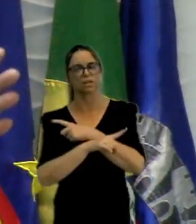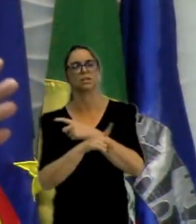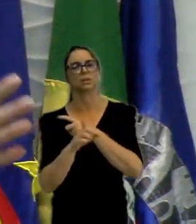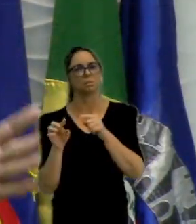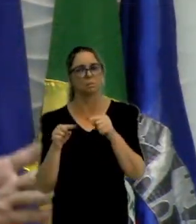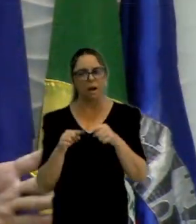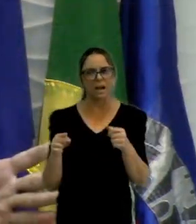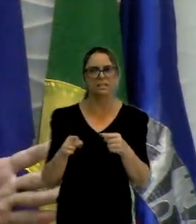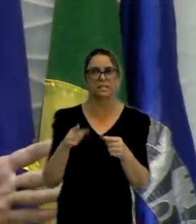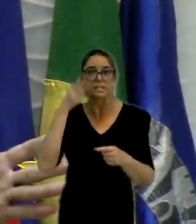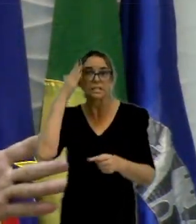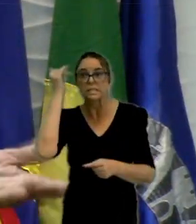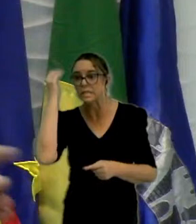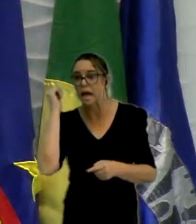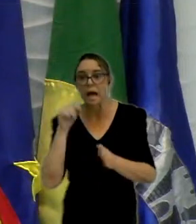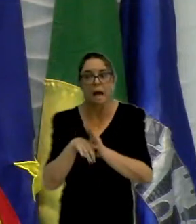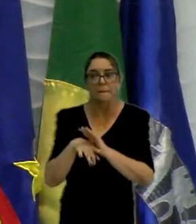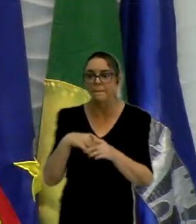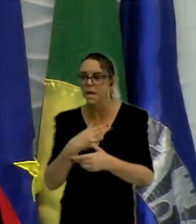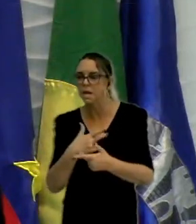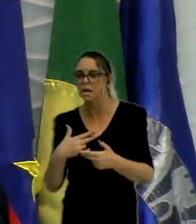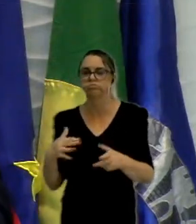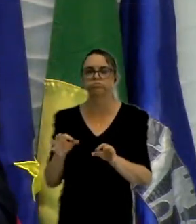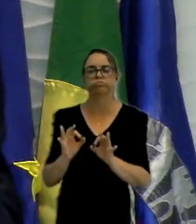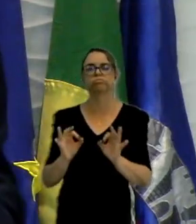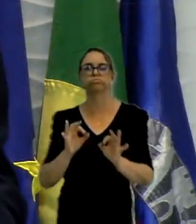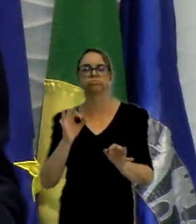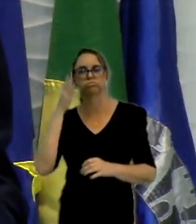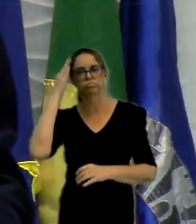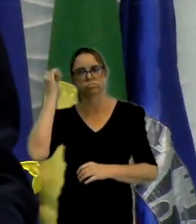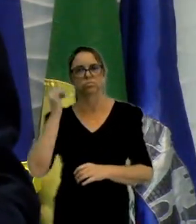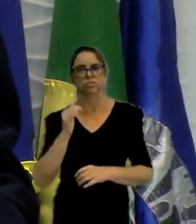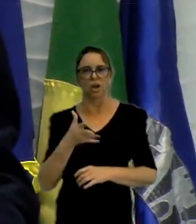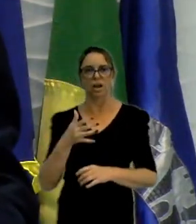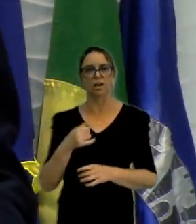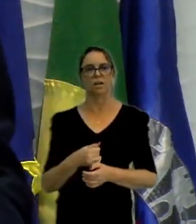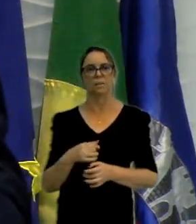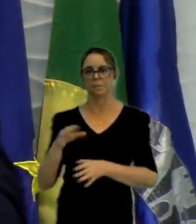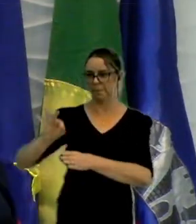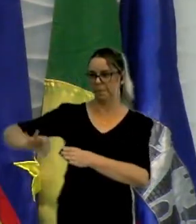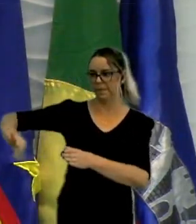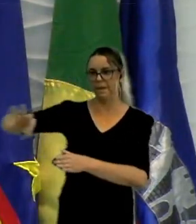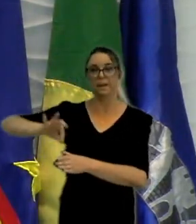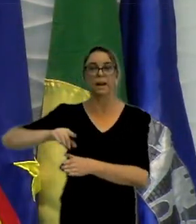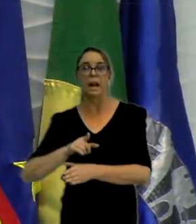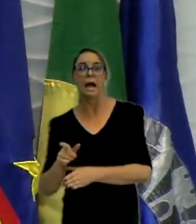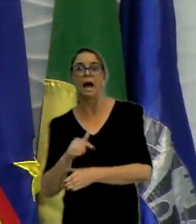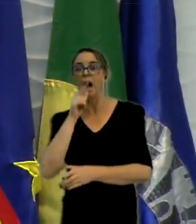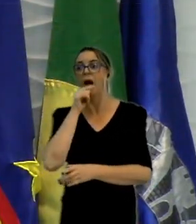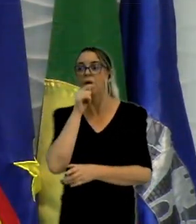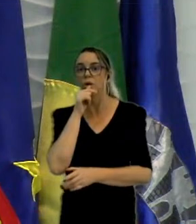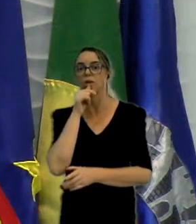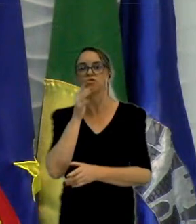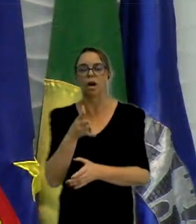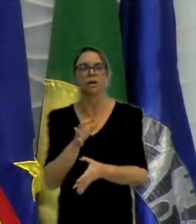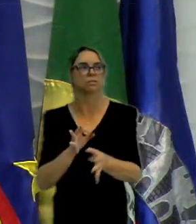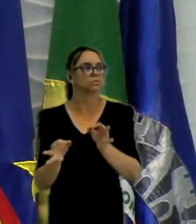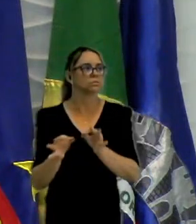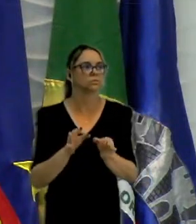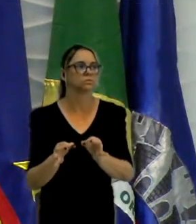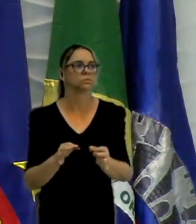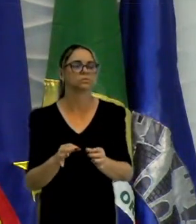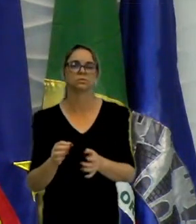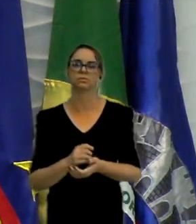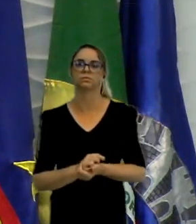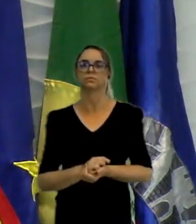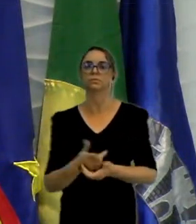ele estava por dentro. A água da Vila do Espírito Santo estava controlada. todo mundo estava pegando água. Aí chega